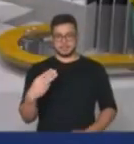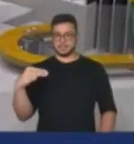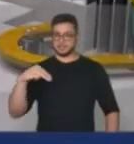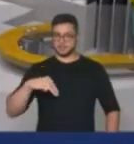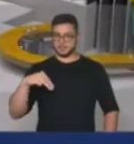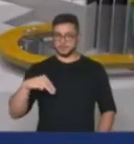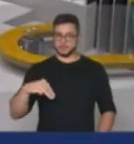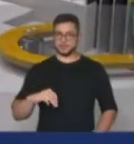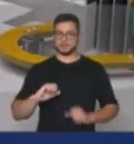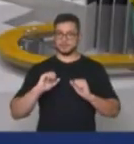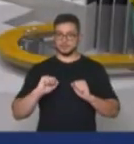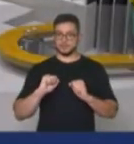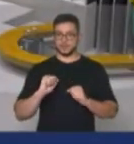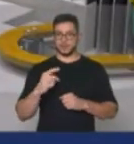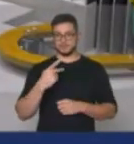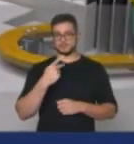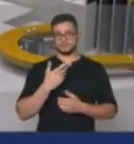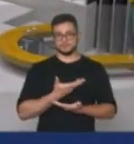ao povo do estado do Paraná.